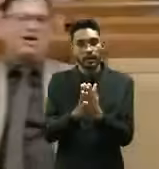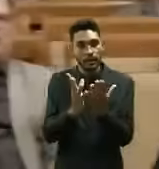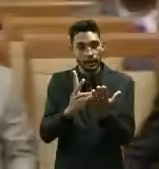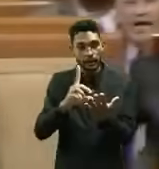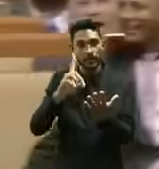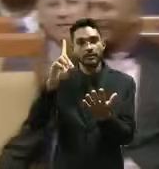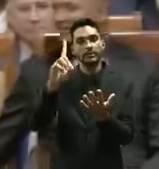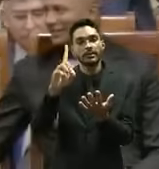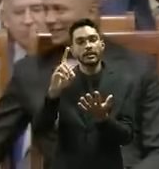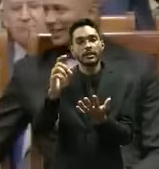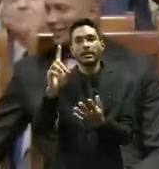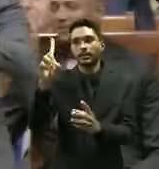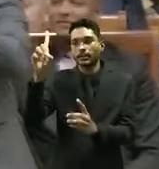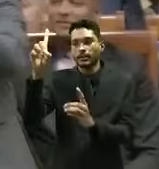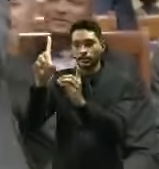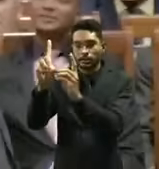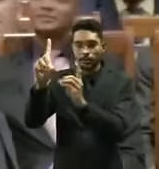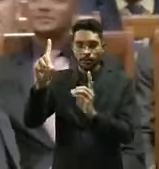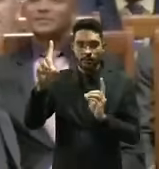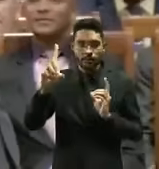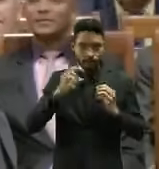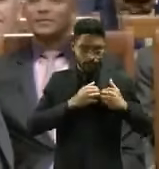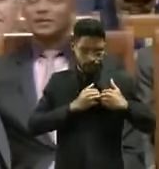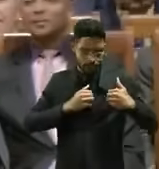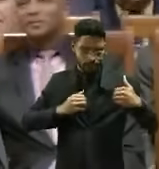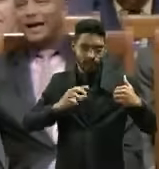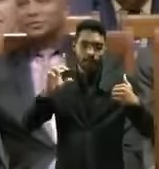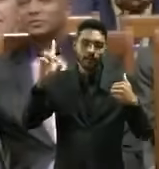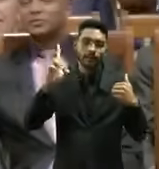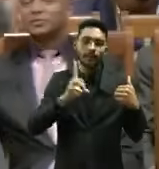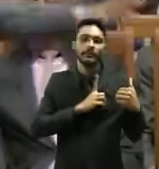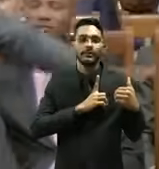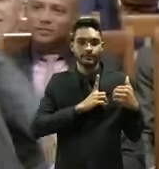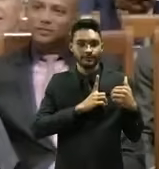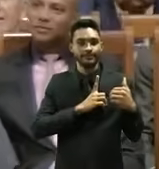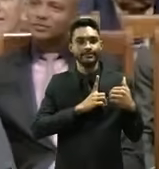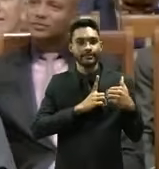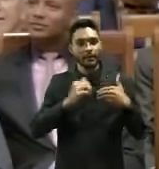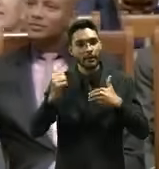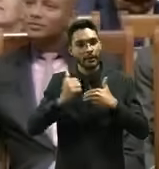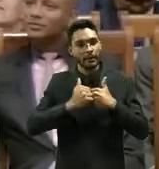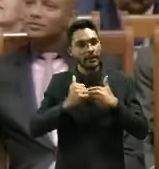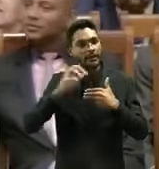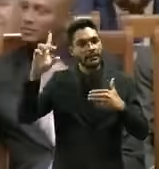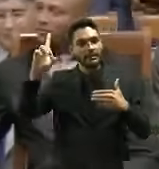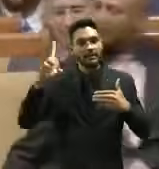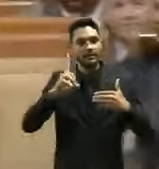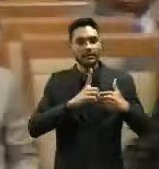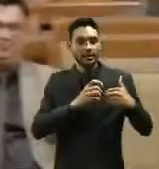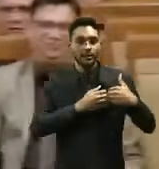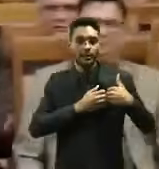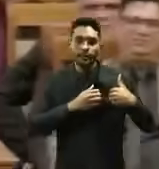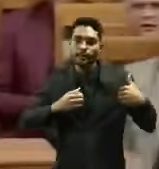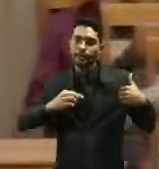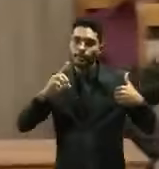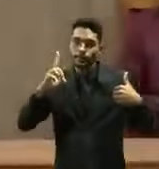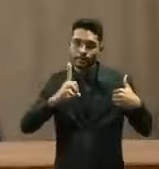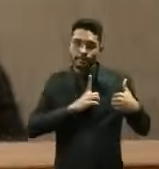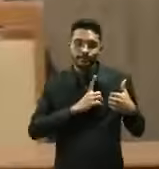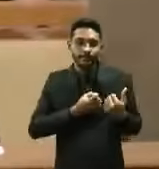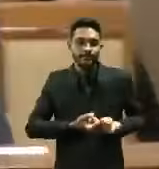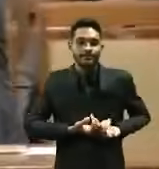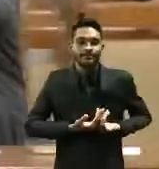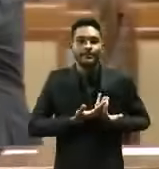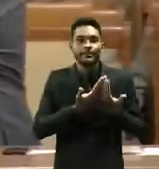coração Apocalipse 3 diz Eis que eu estou à porta e se você escancarar ela vem de Deus vem